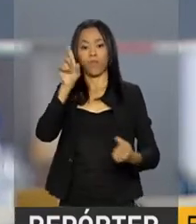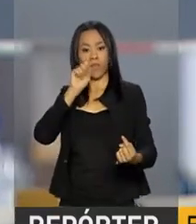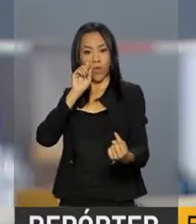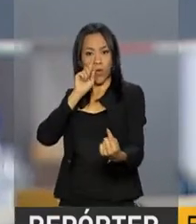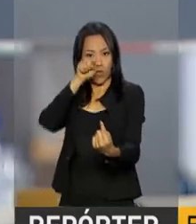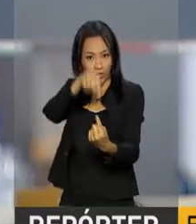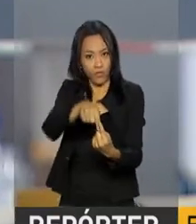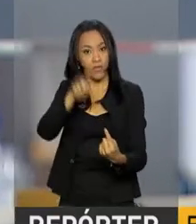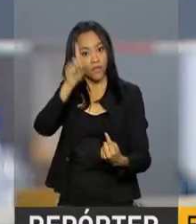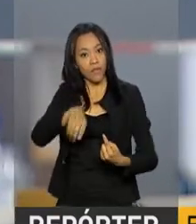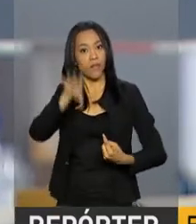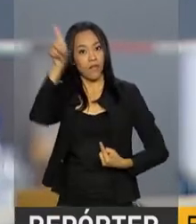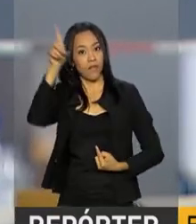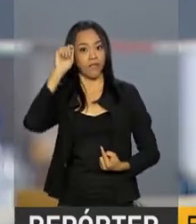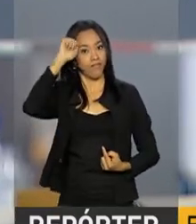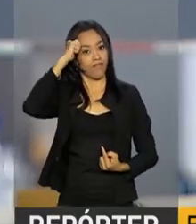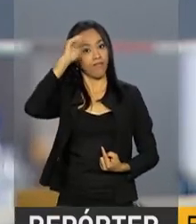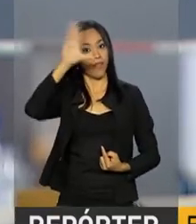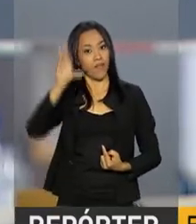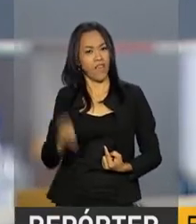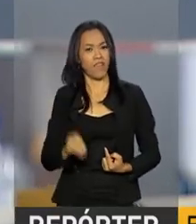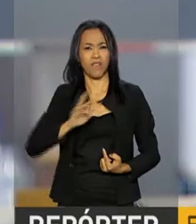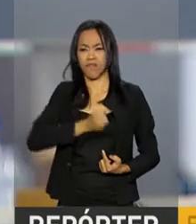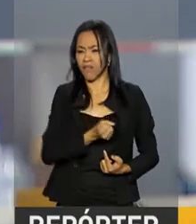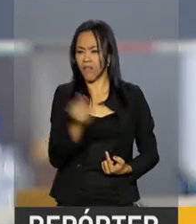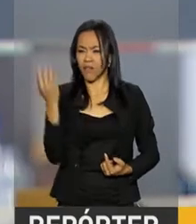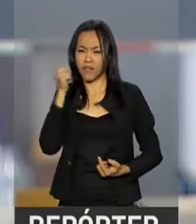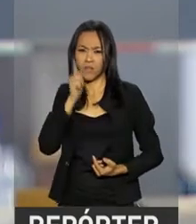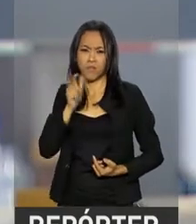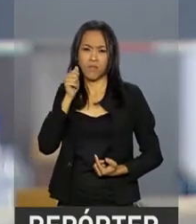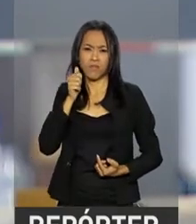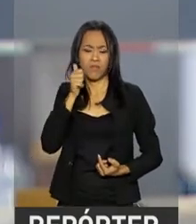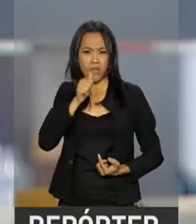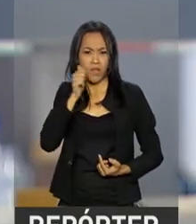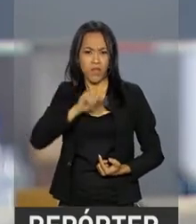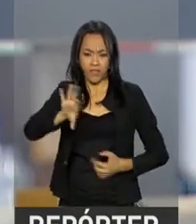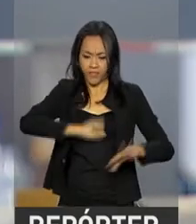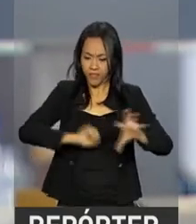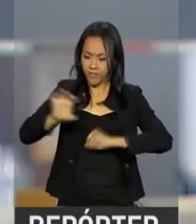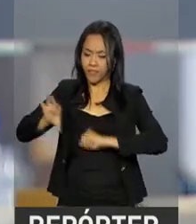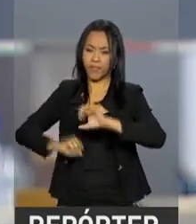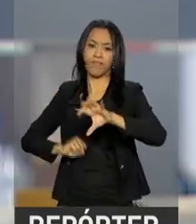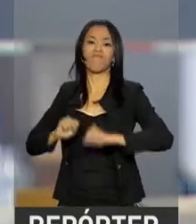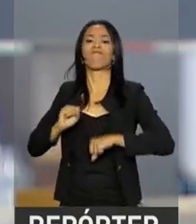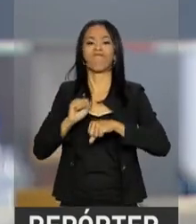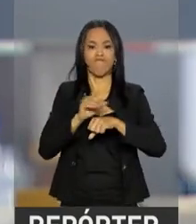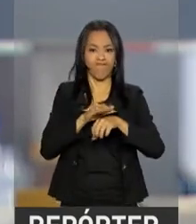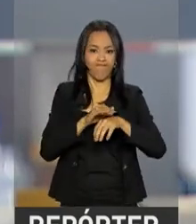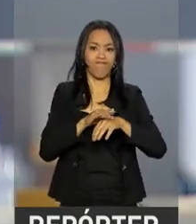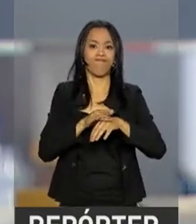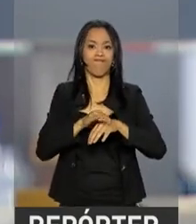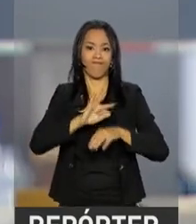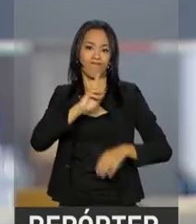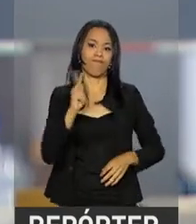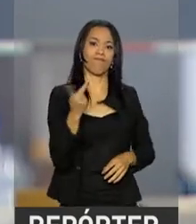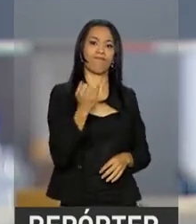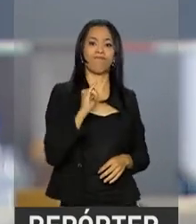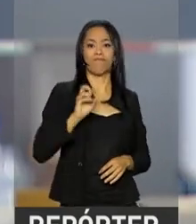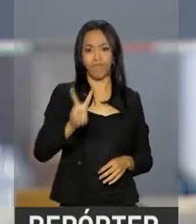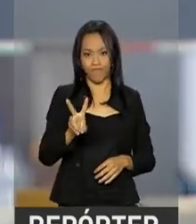uma grande quantidade de mulheres são contaminadas com o vírus do hiv